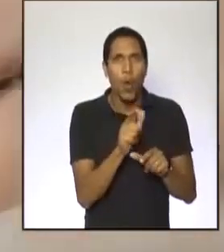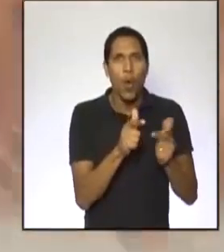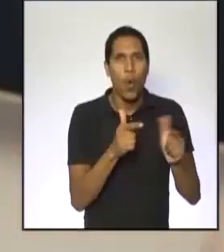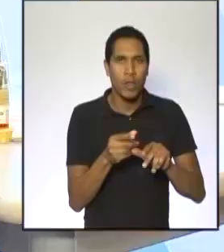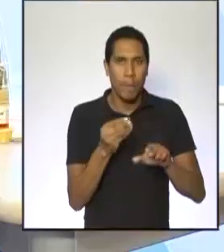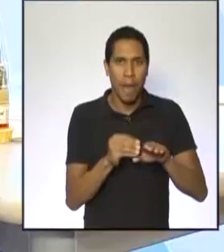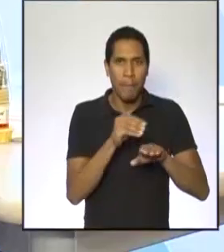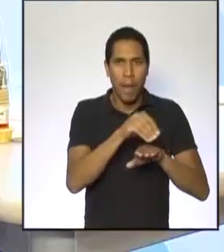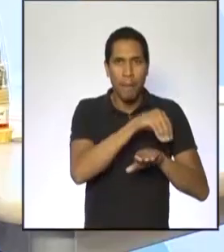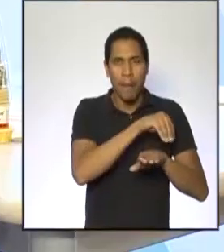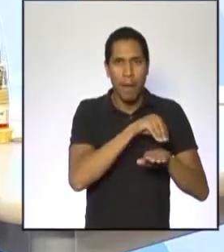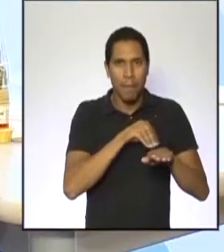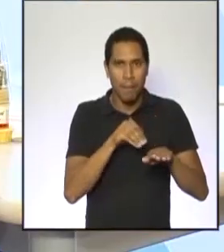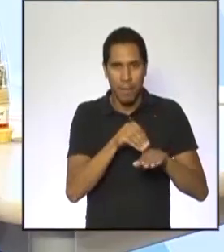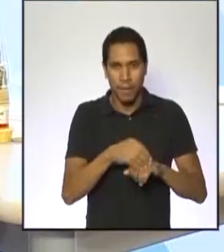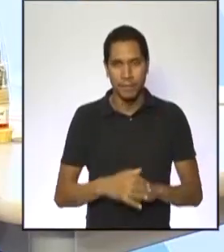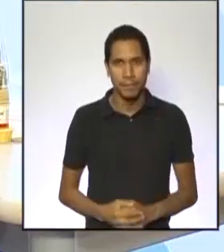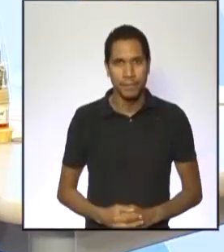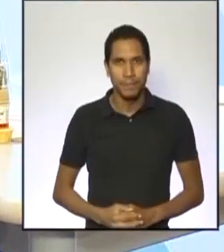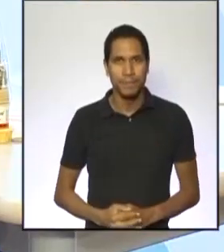produzi-lo.